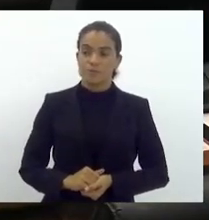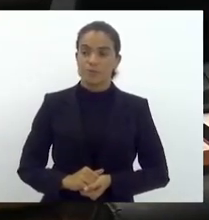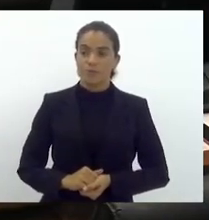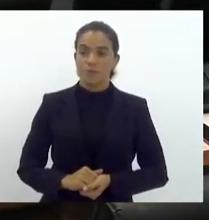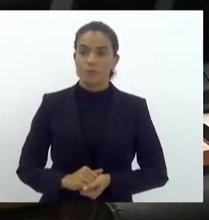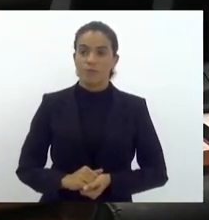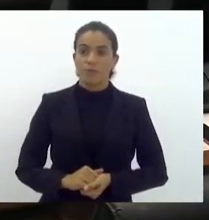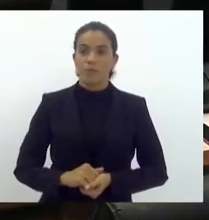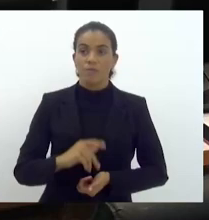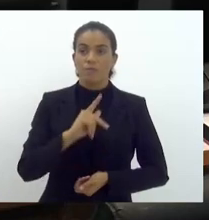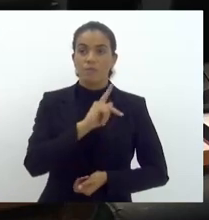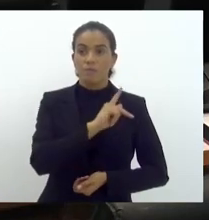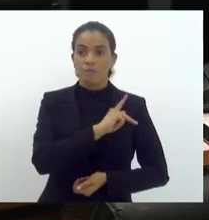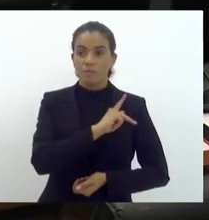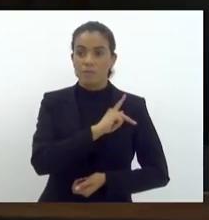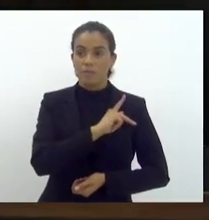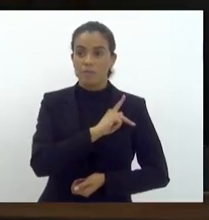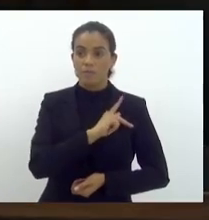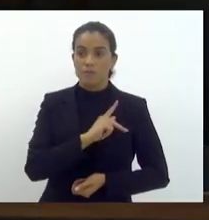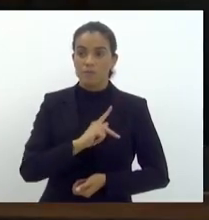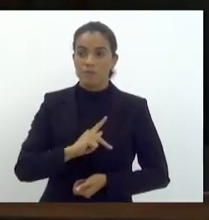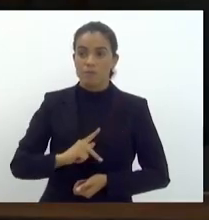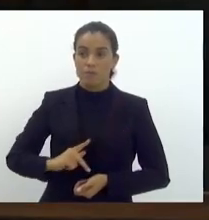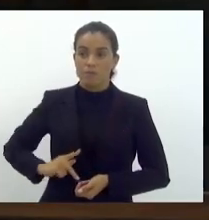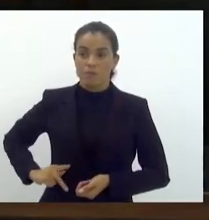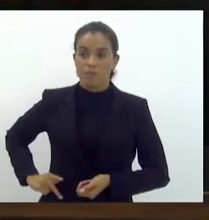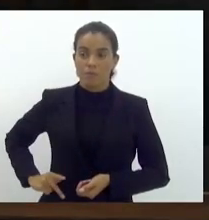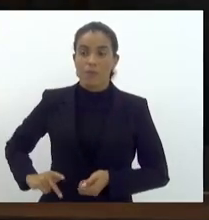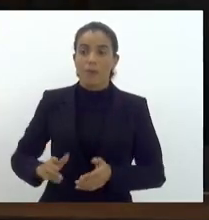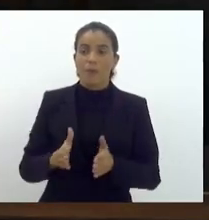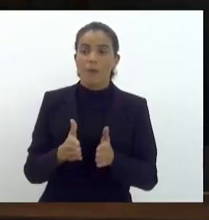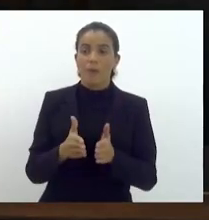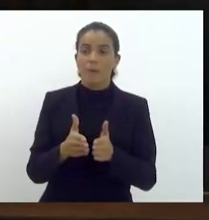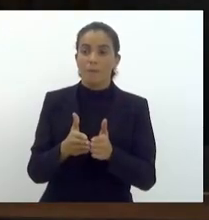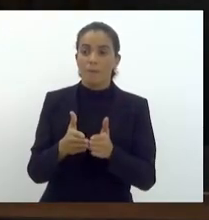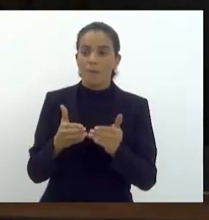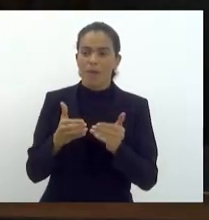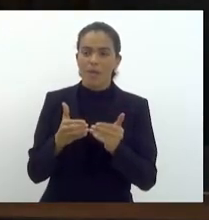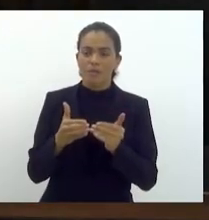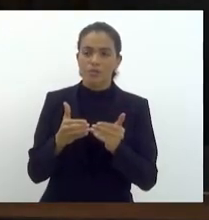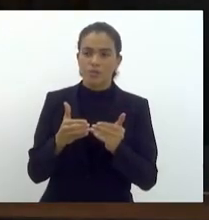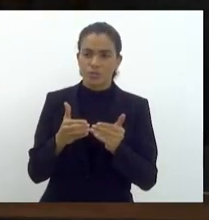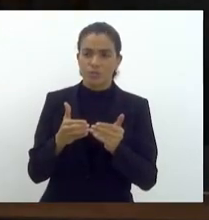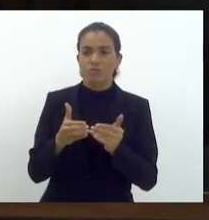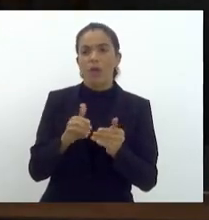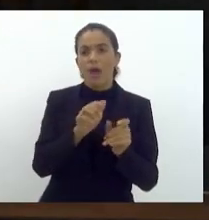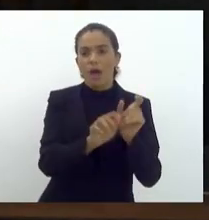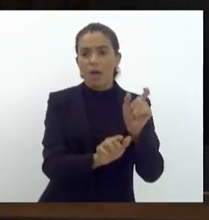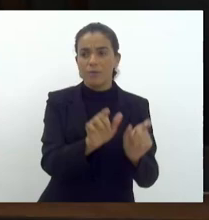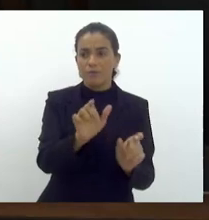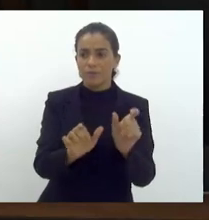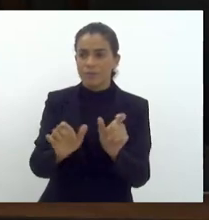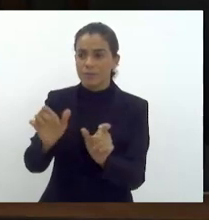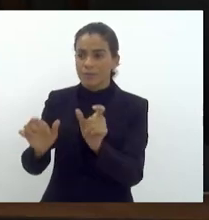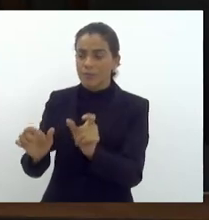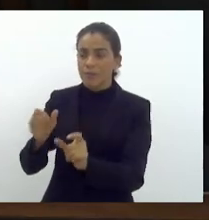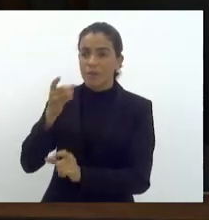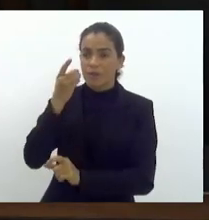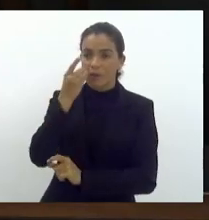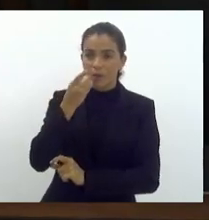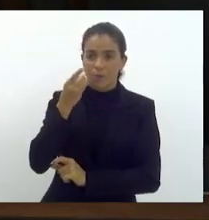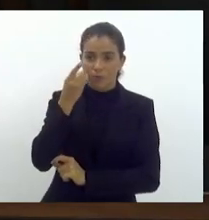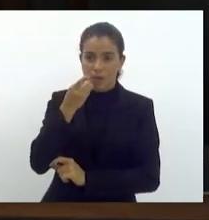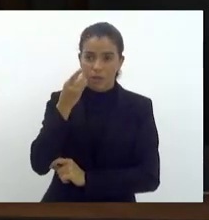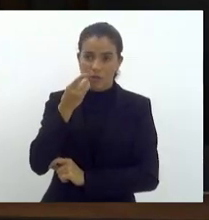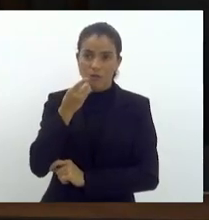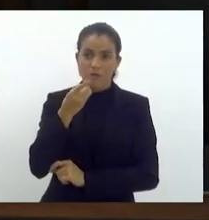a presidência pede encarecidamente aos nobres deputados que a gente tem informação que